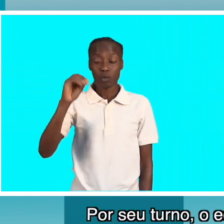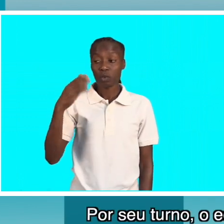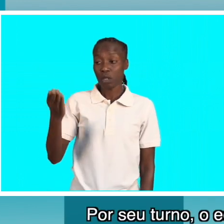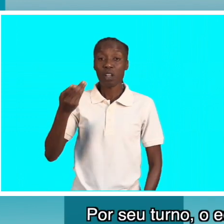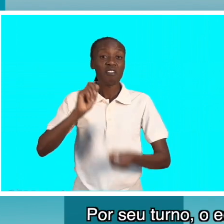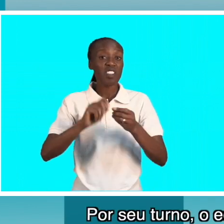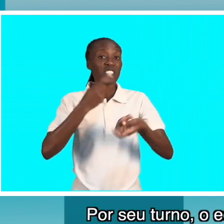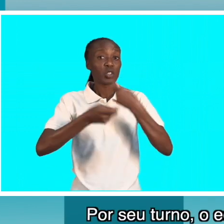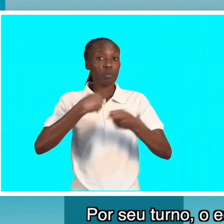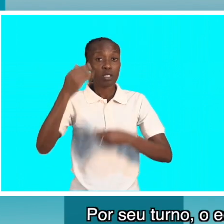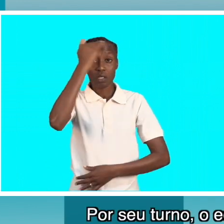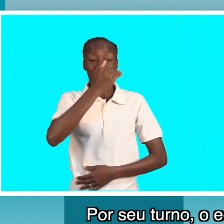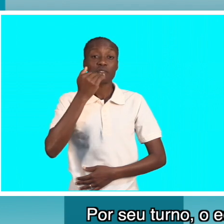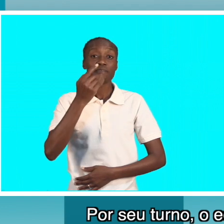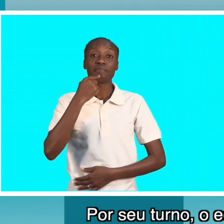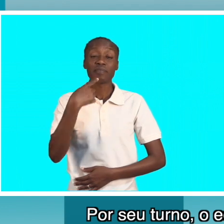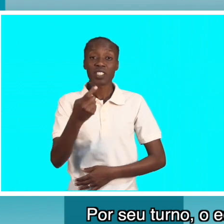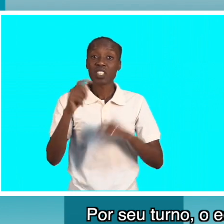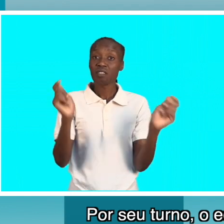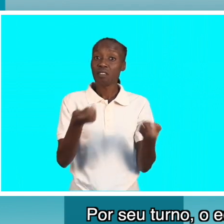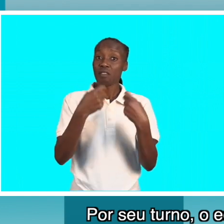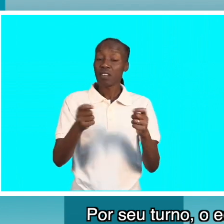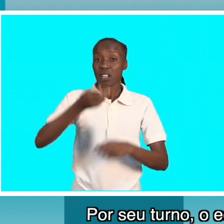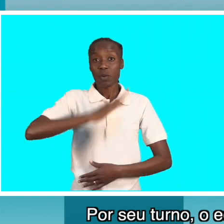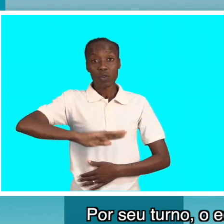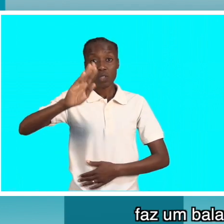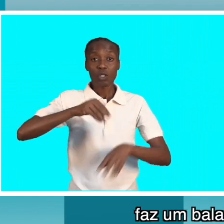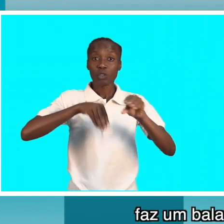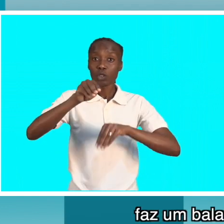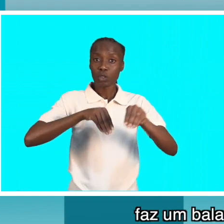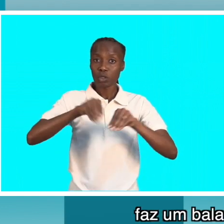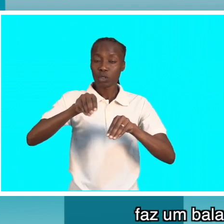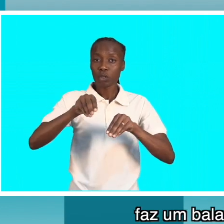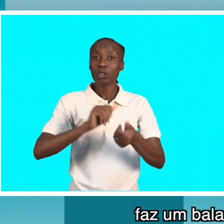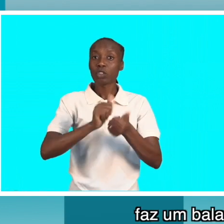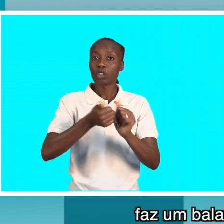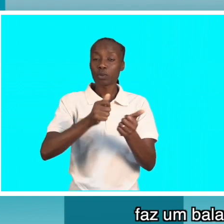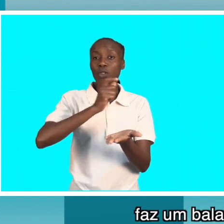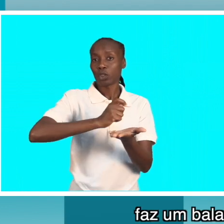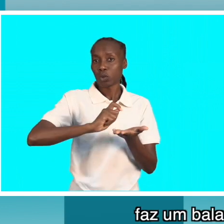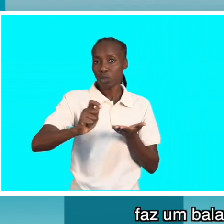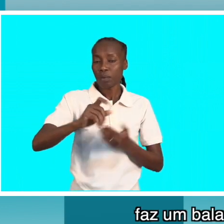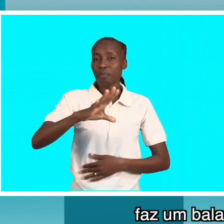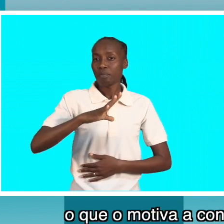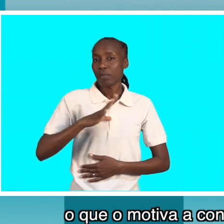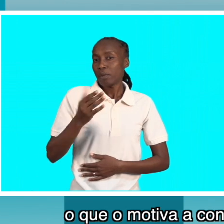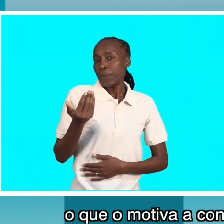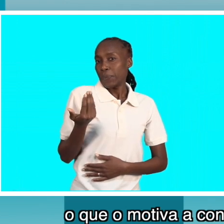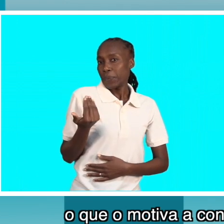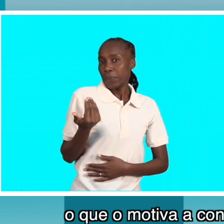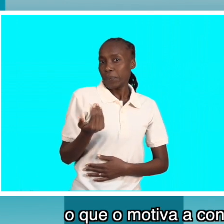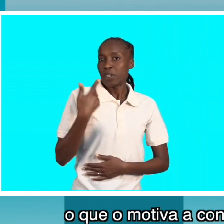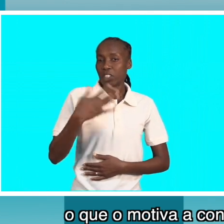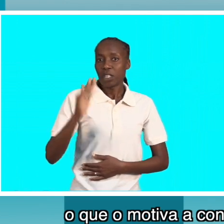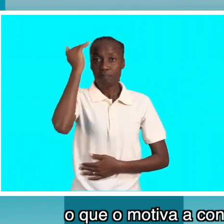Por seu turno, o idilha de Chimoio, João Ferreira, faz um balanço positivo do evento, o que